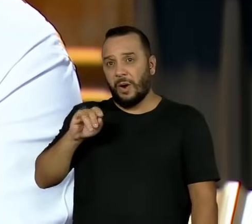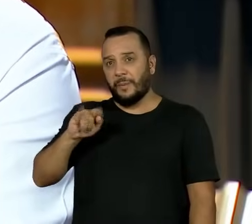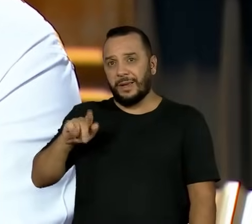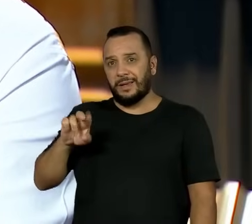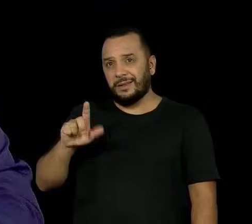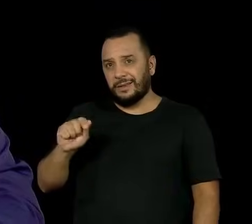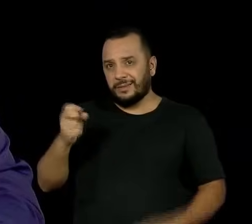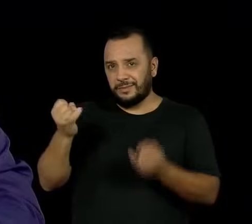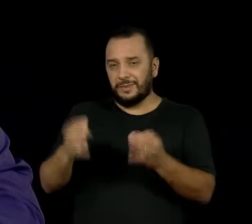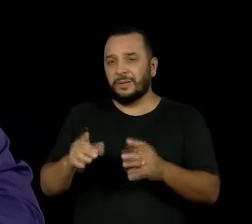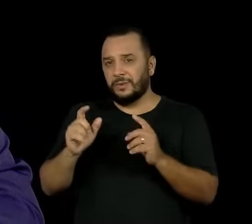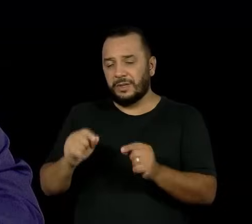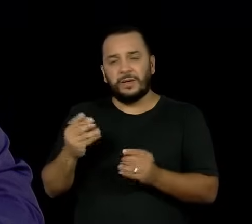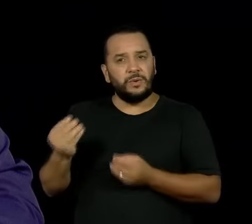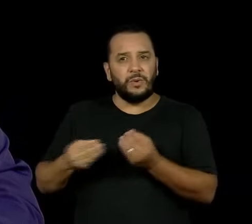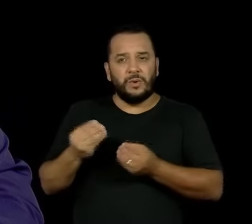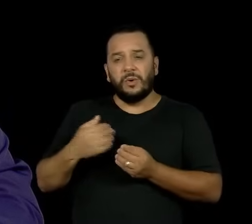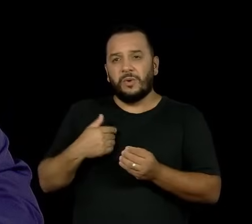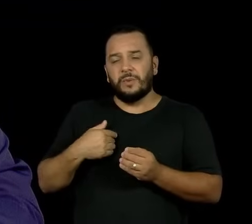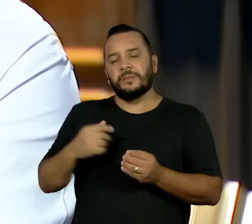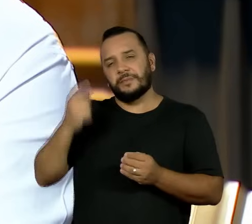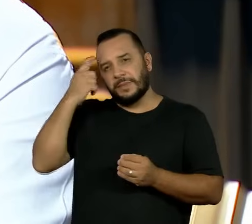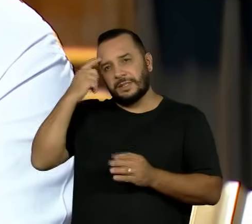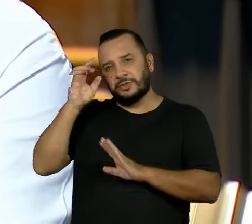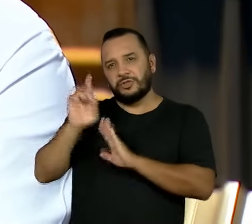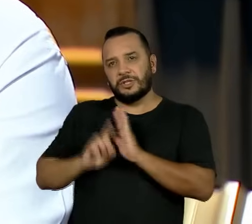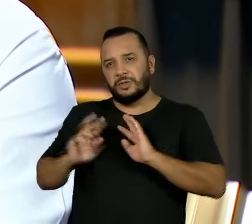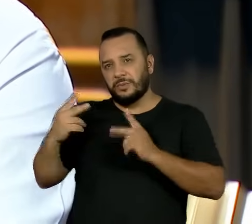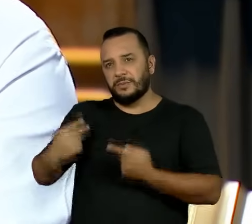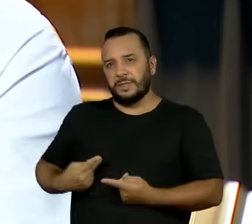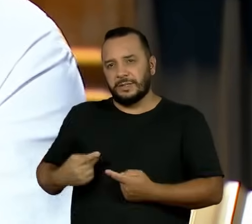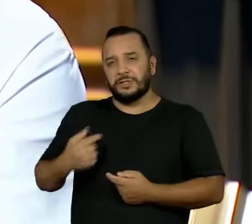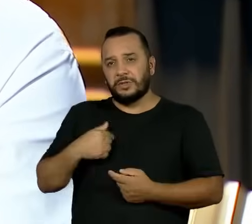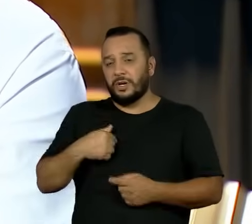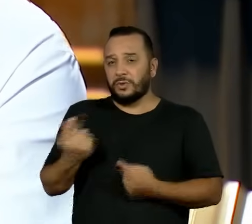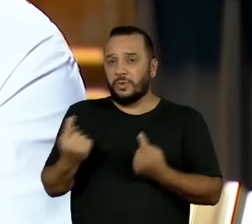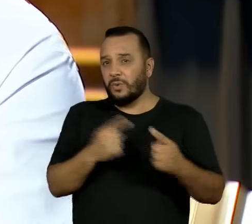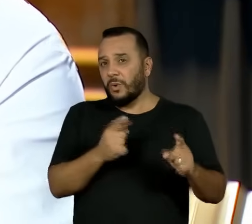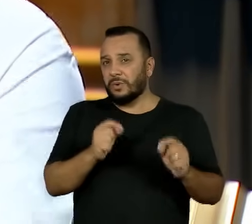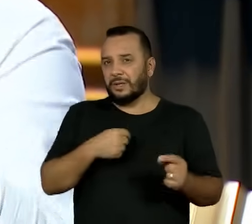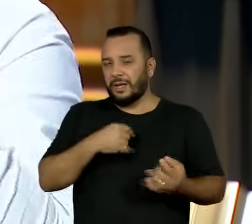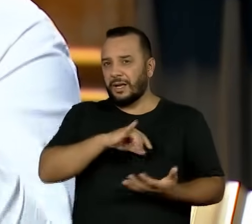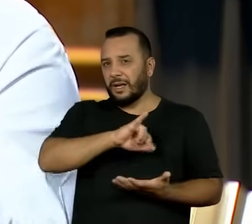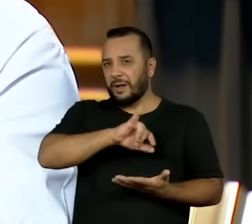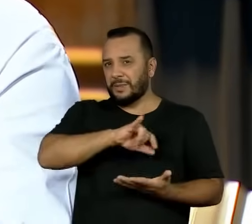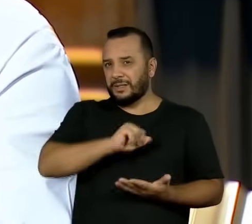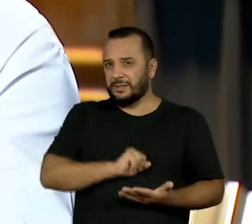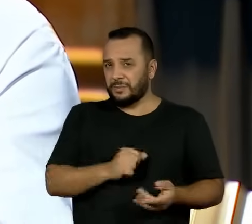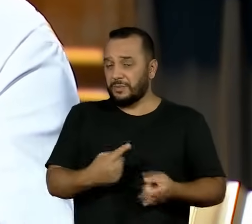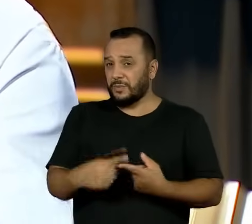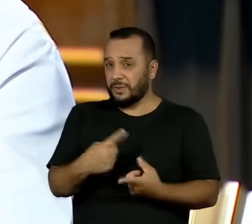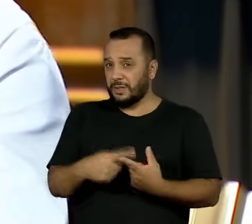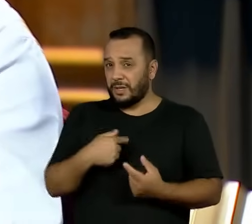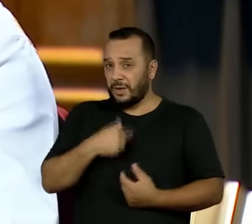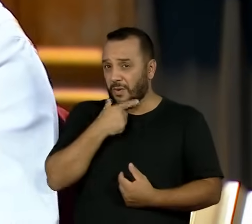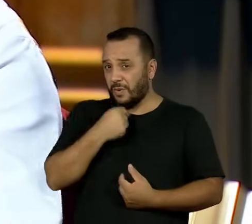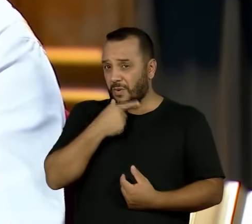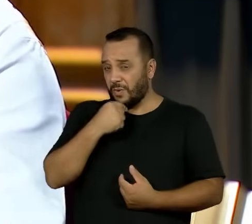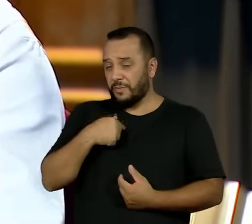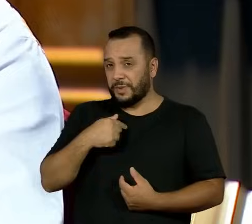capitalismo. E eu concordo com ele nesse ponto, porque, veja, para homens, nessa construção